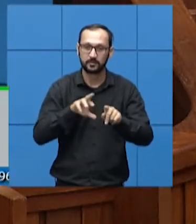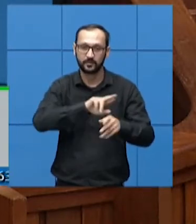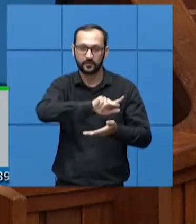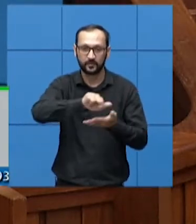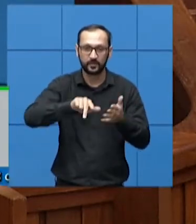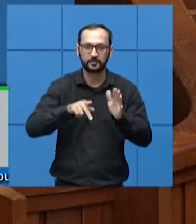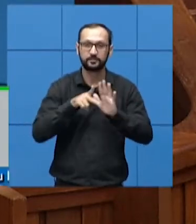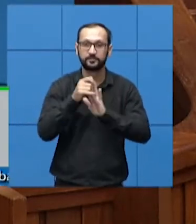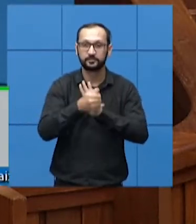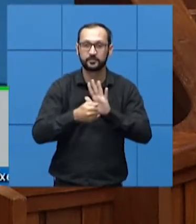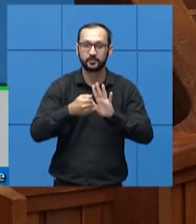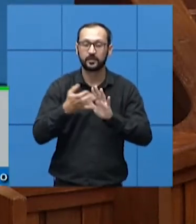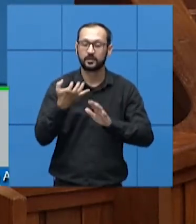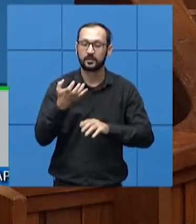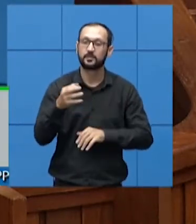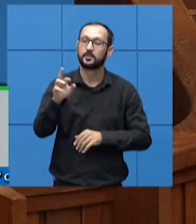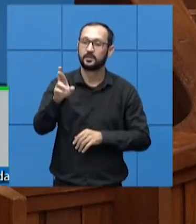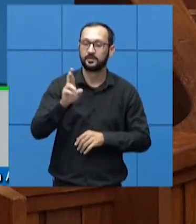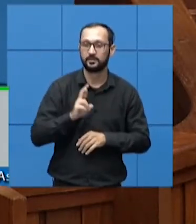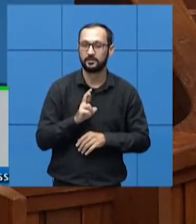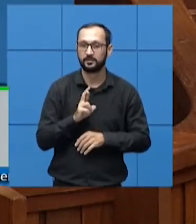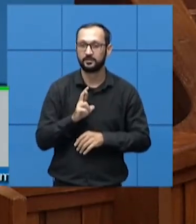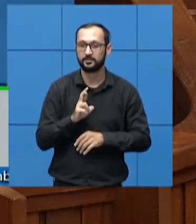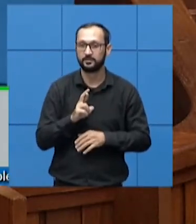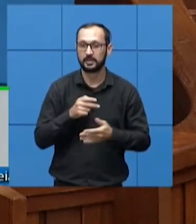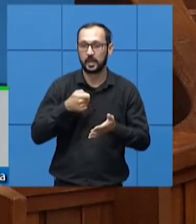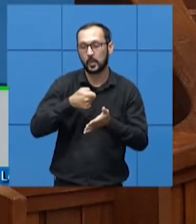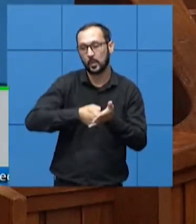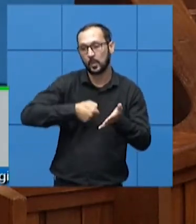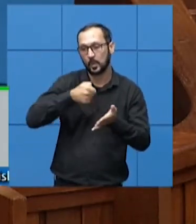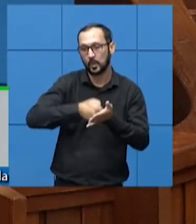projetos esperamos respostas às